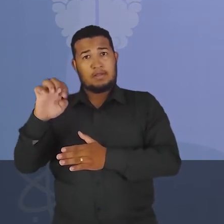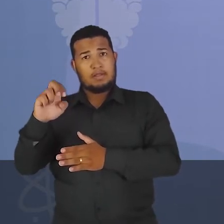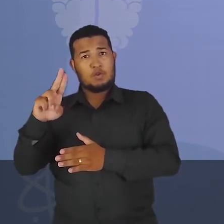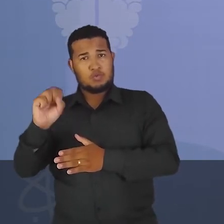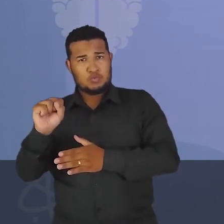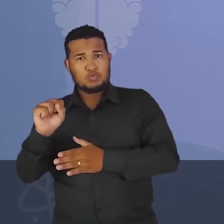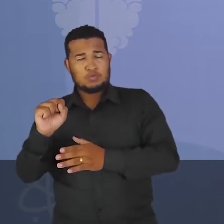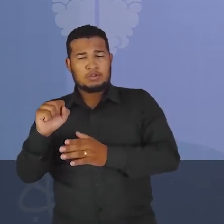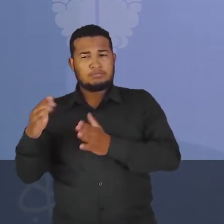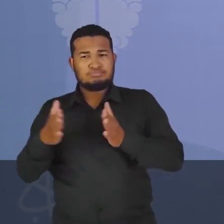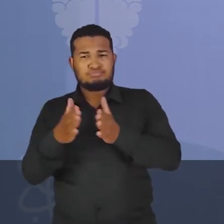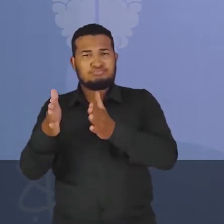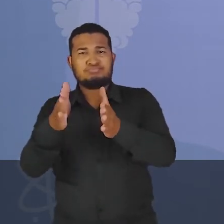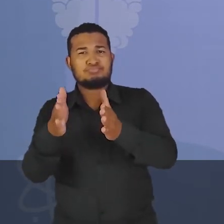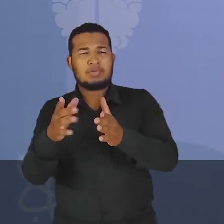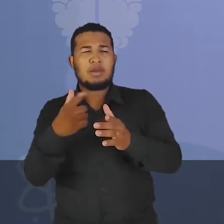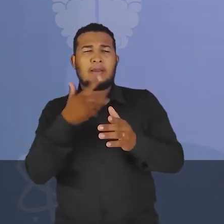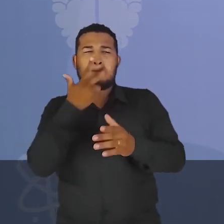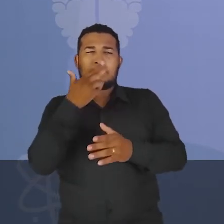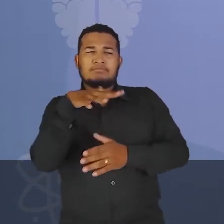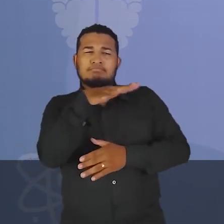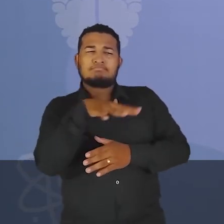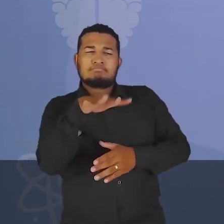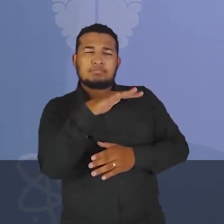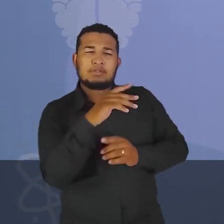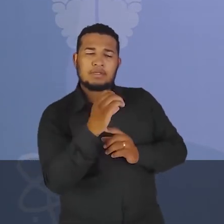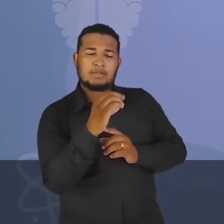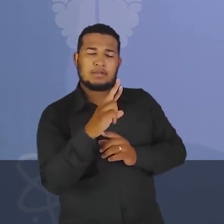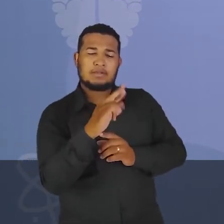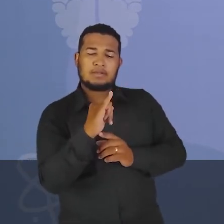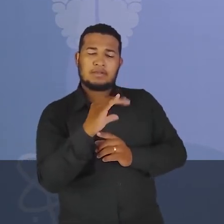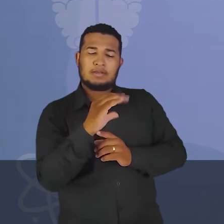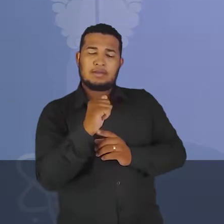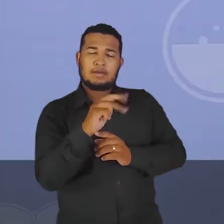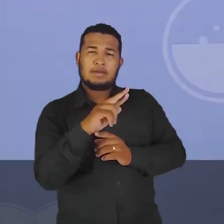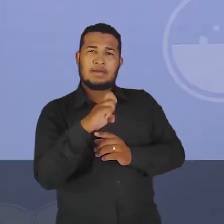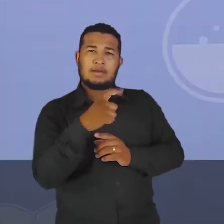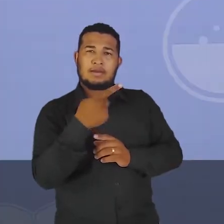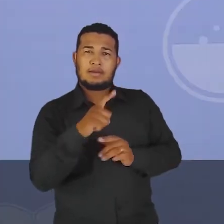na proximidades do povoado do Cricaré, atualmente o município de São